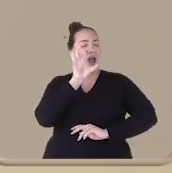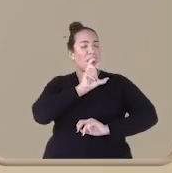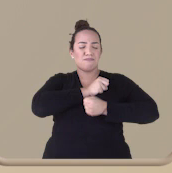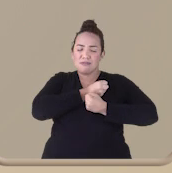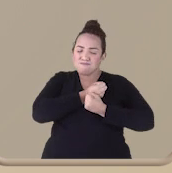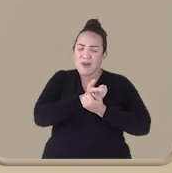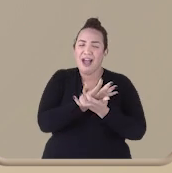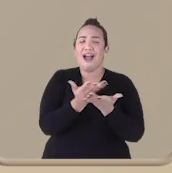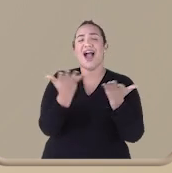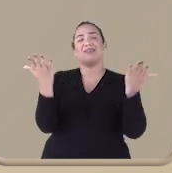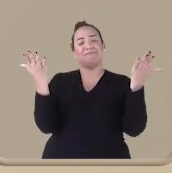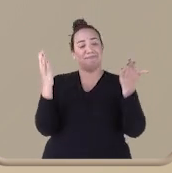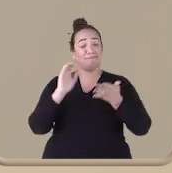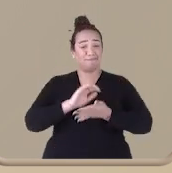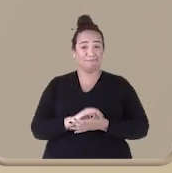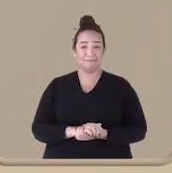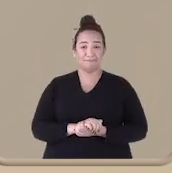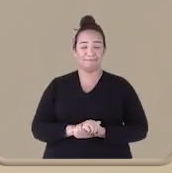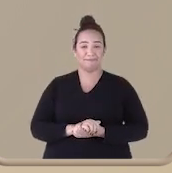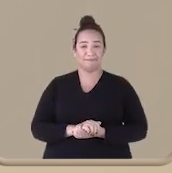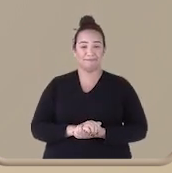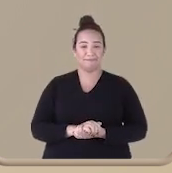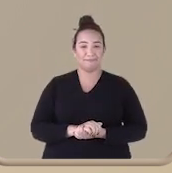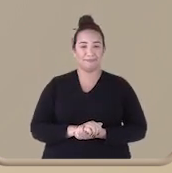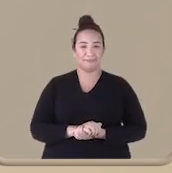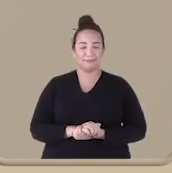que a paz e o amor se espalhem por toda a sua vida.